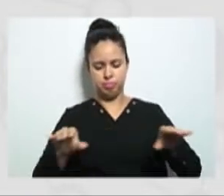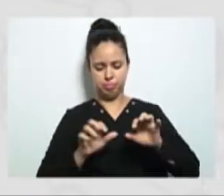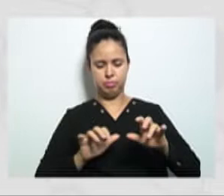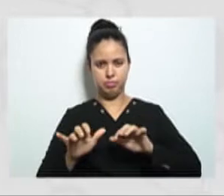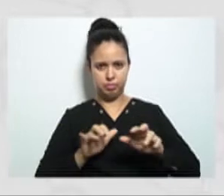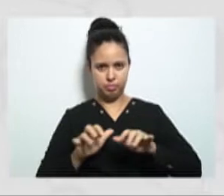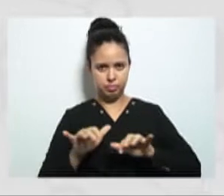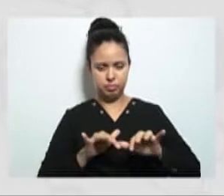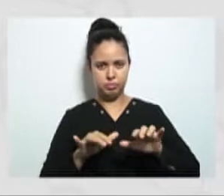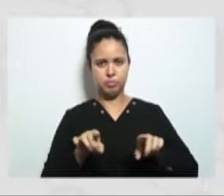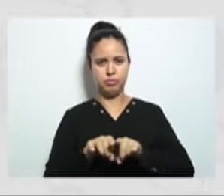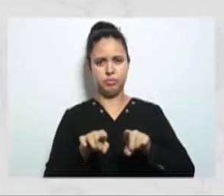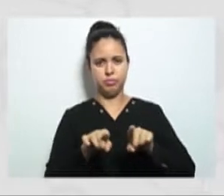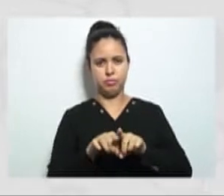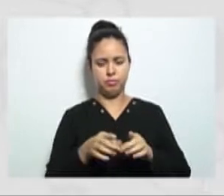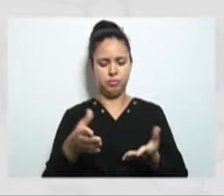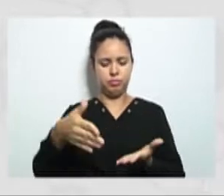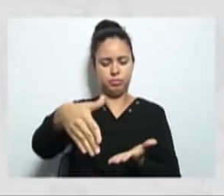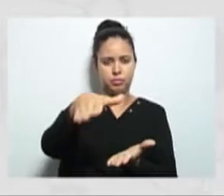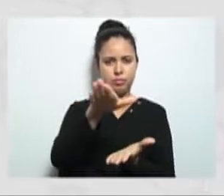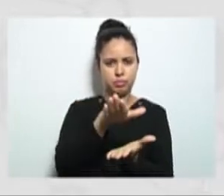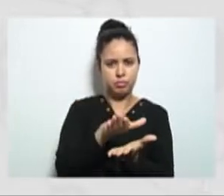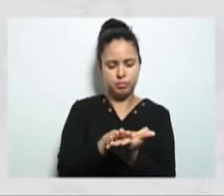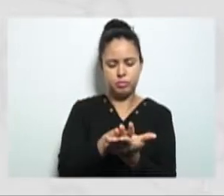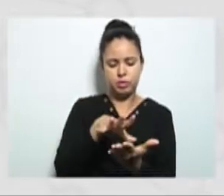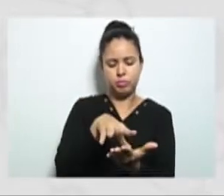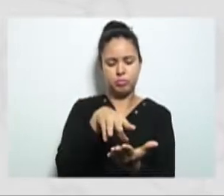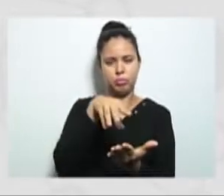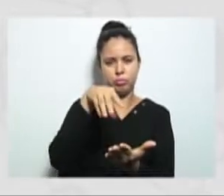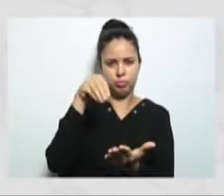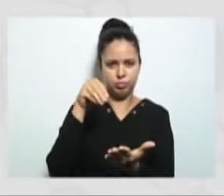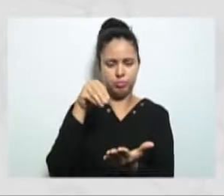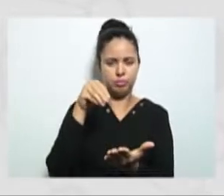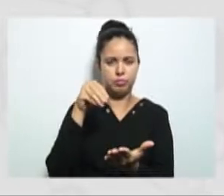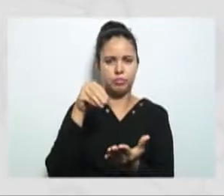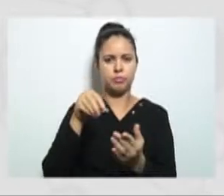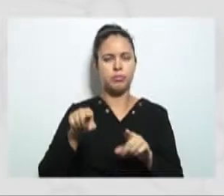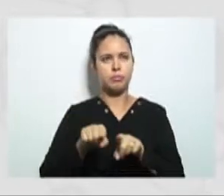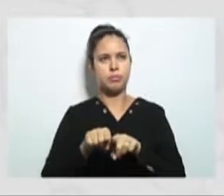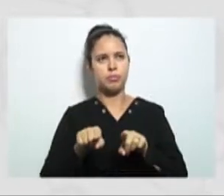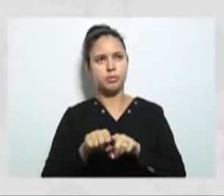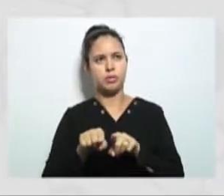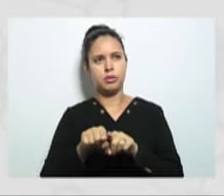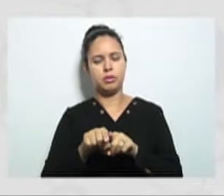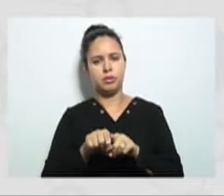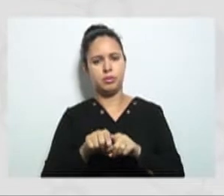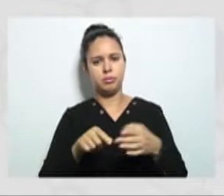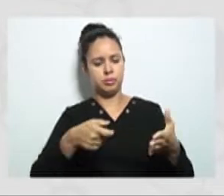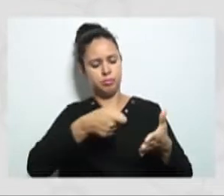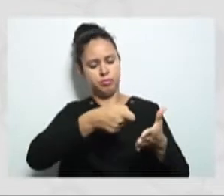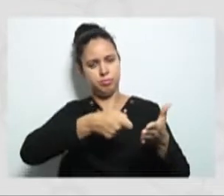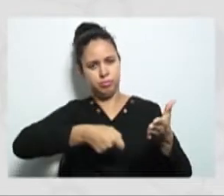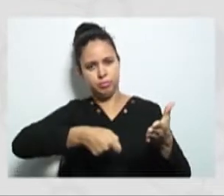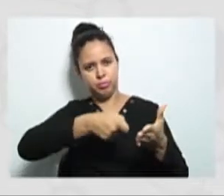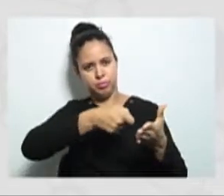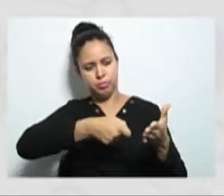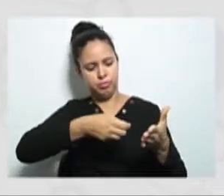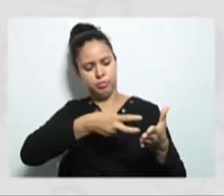gente tem o leitor biométrico, né? A gente está tendo um exemplo aí das eleições. Quem já fez o